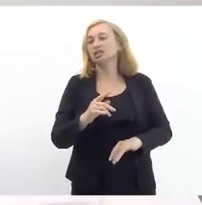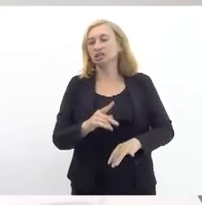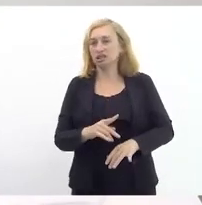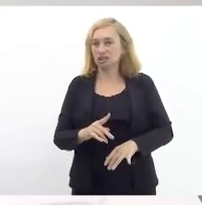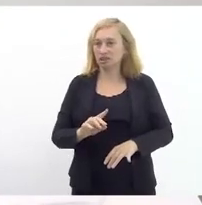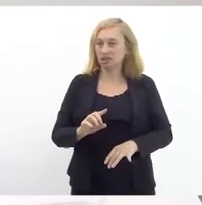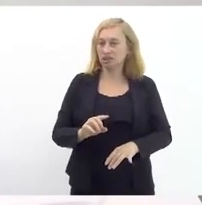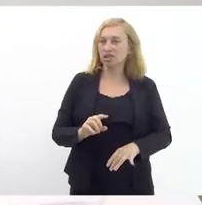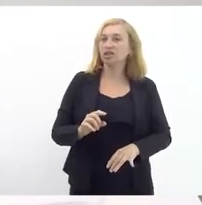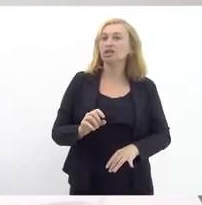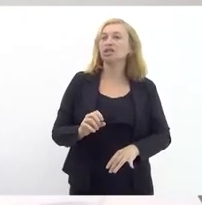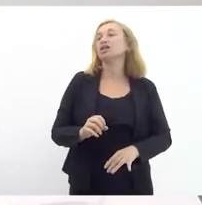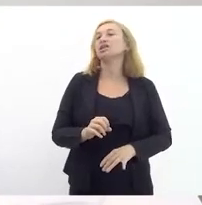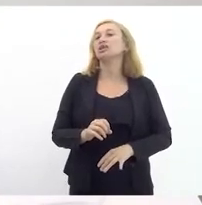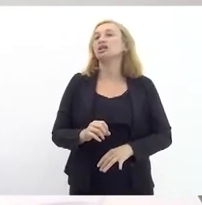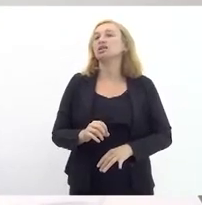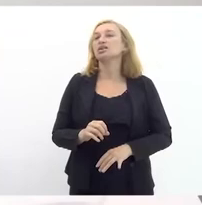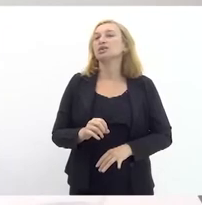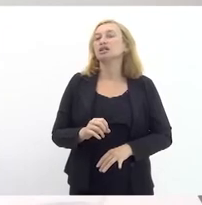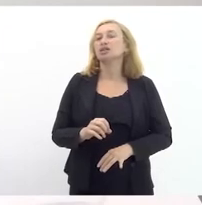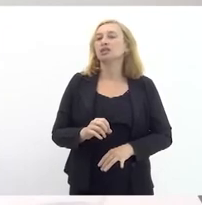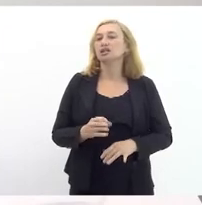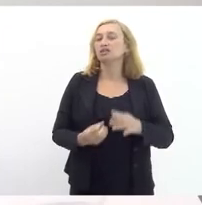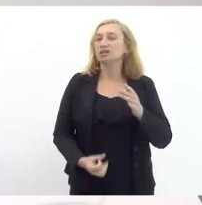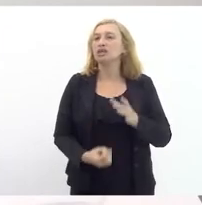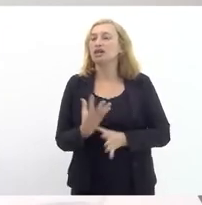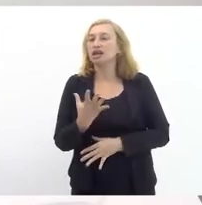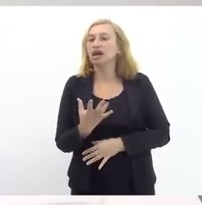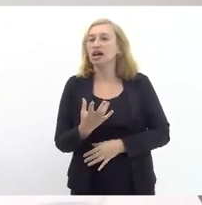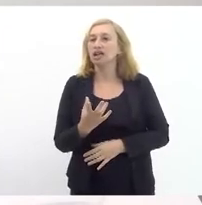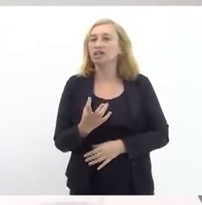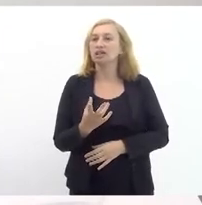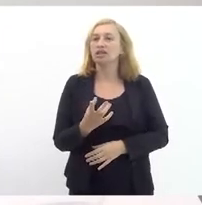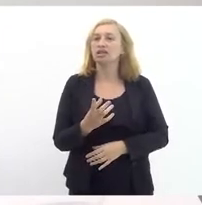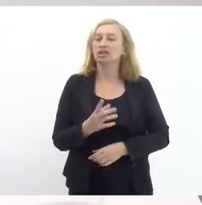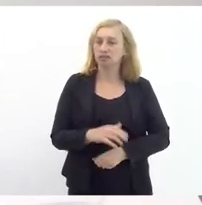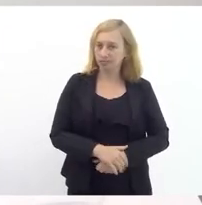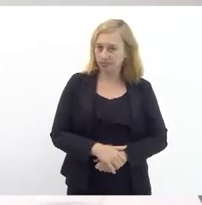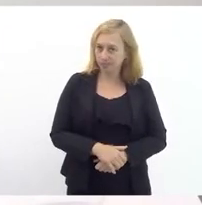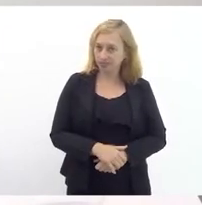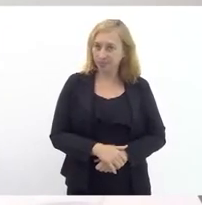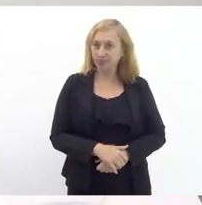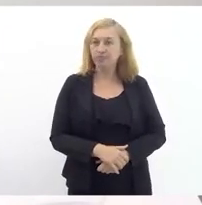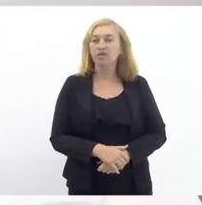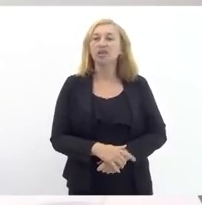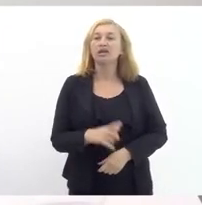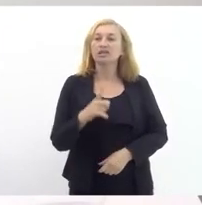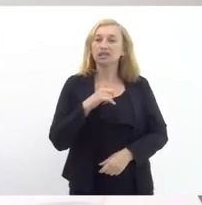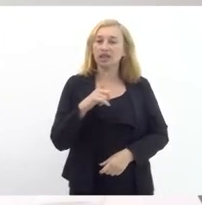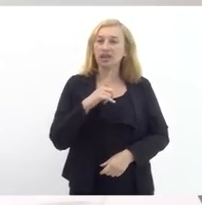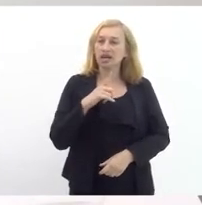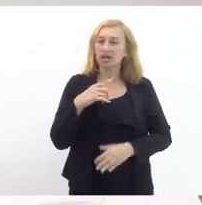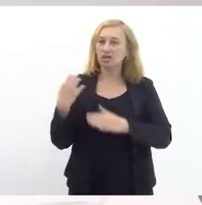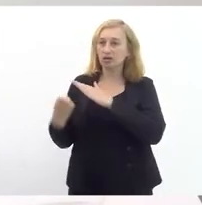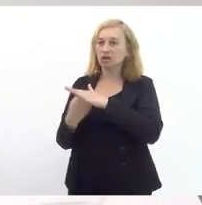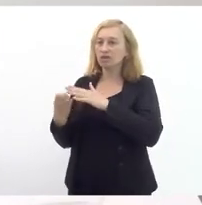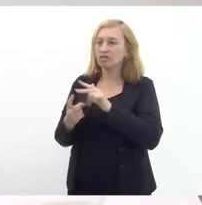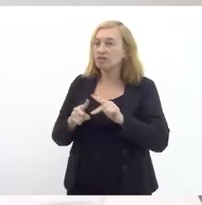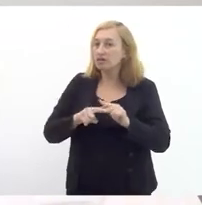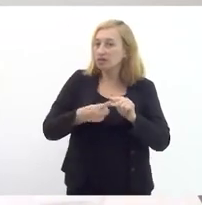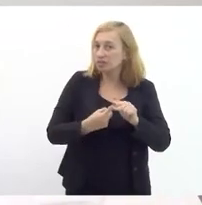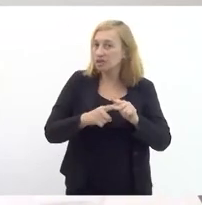e quantas estão em funcionamento? Deputada Lucinha, porque tem uma firma que está na